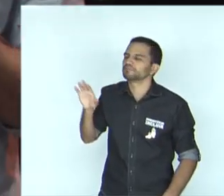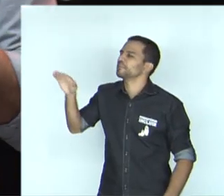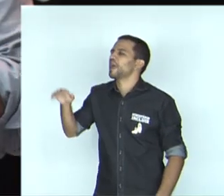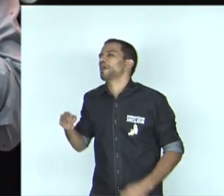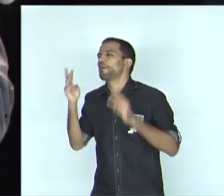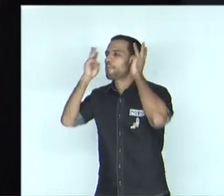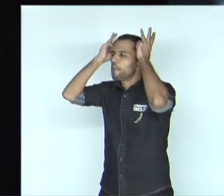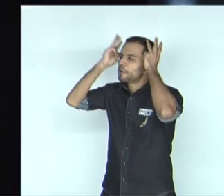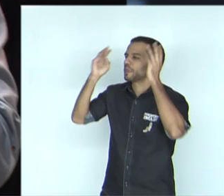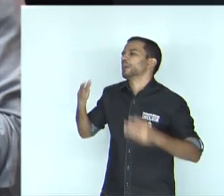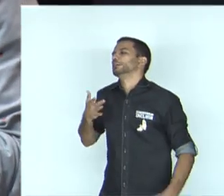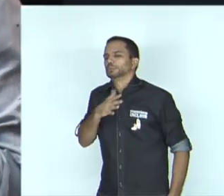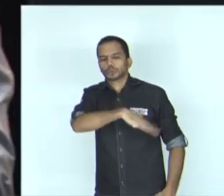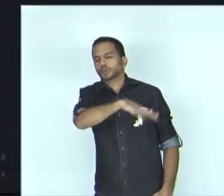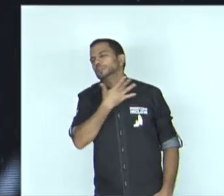estamos com a maior sede.